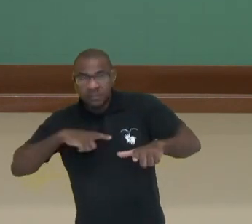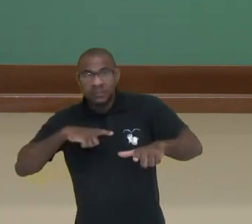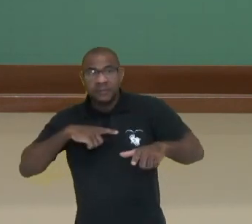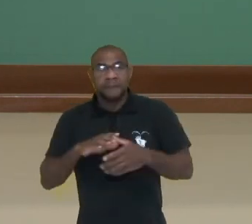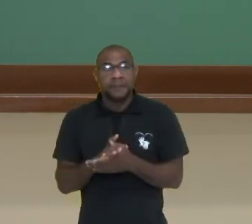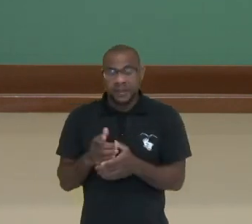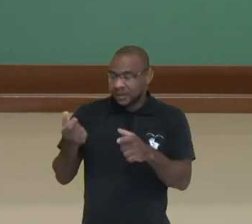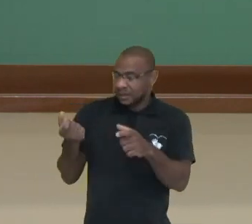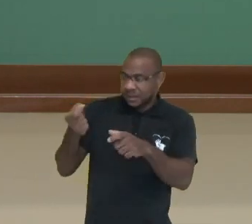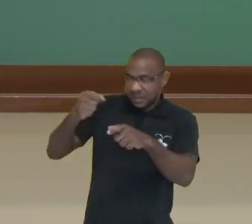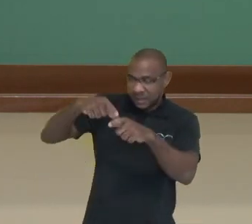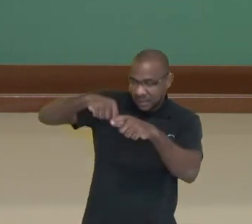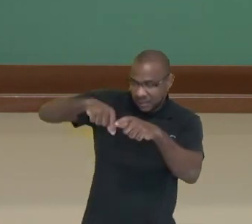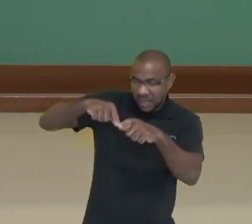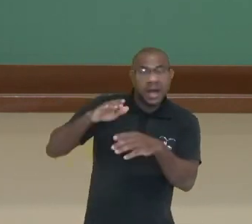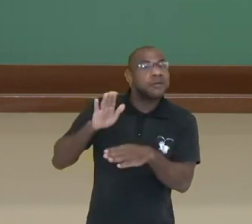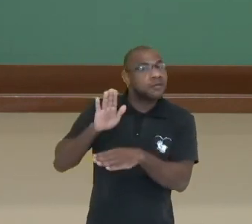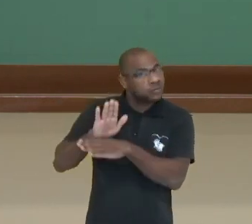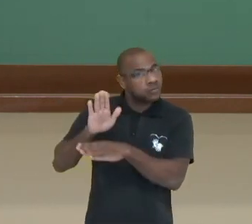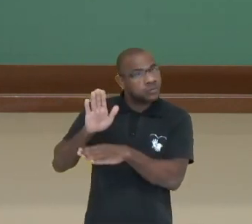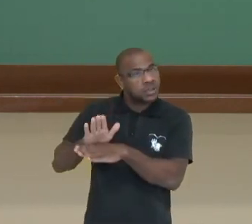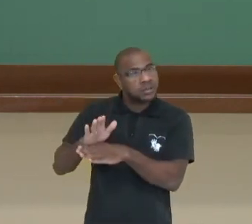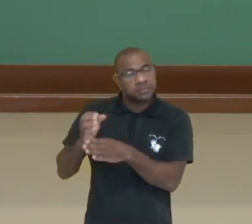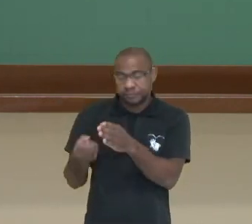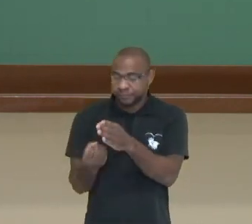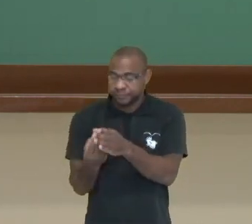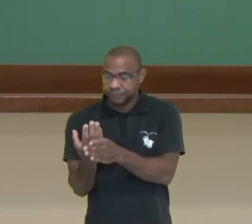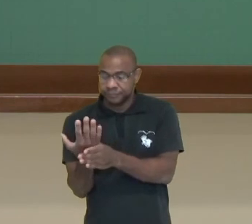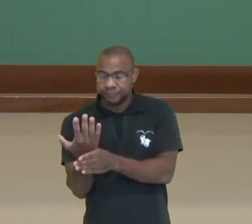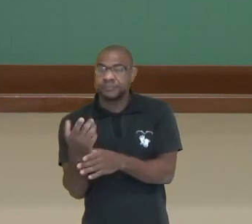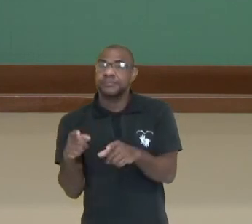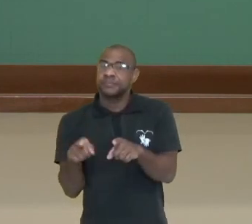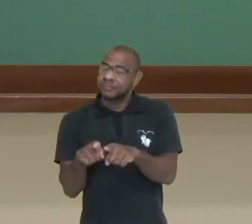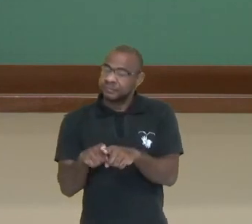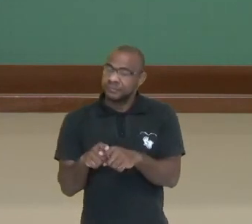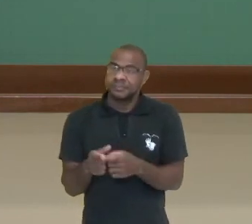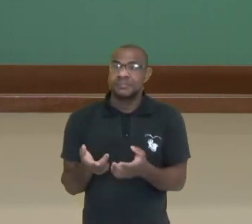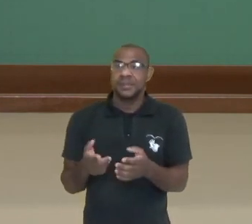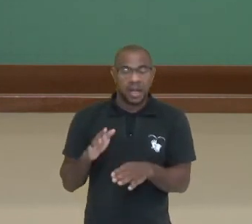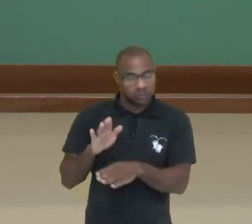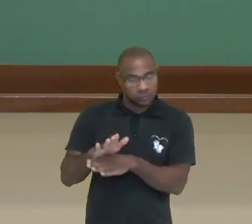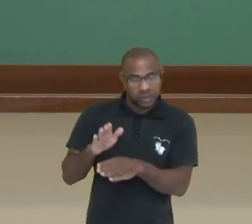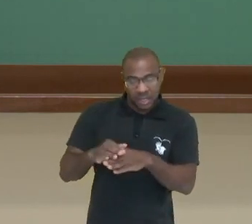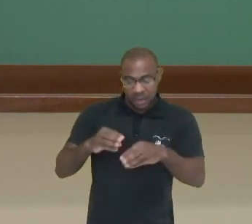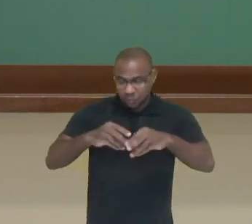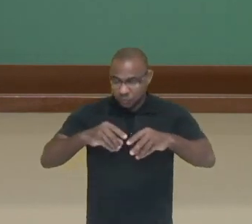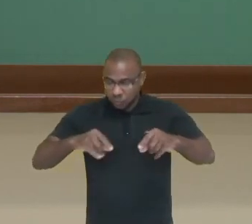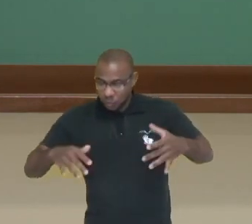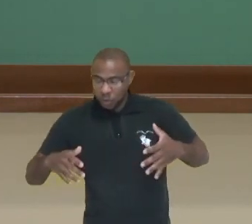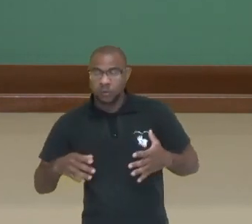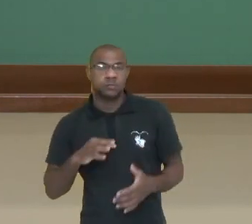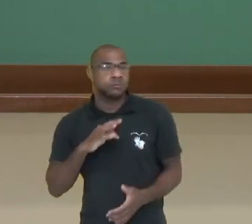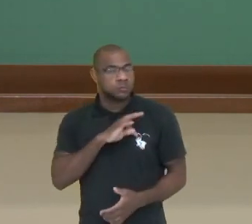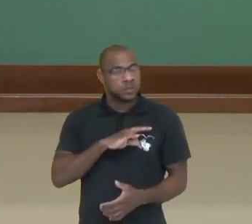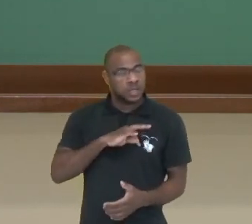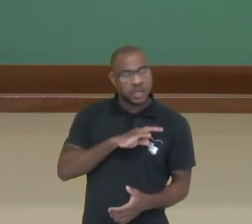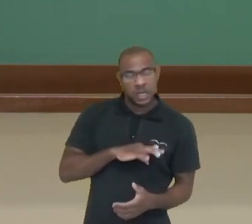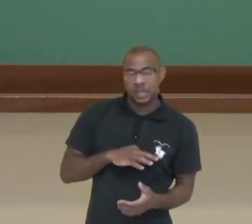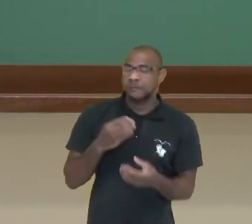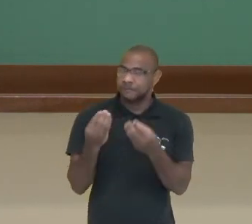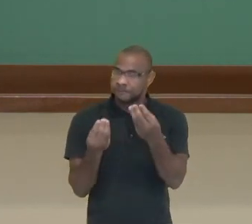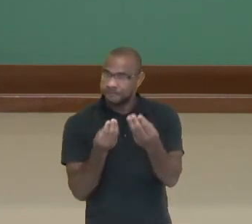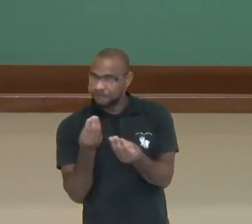semente acaba auxiliando naquilo, lógico, correção de solo, técnicas de curva de nível,